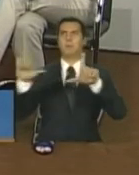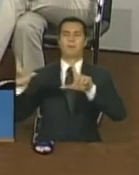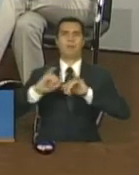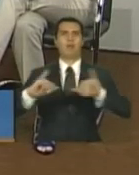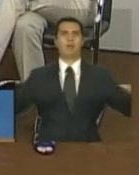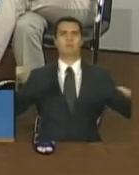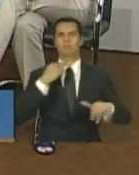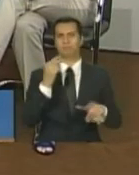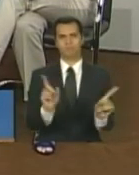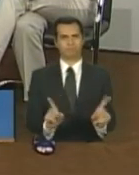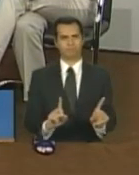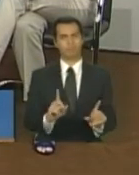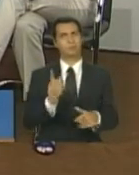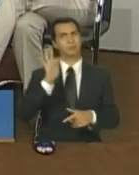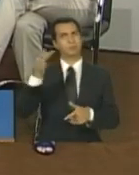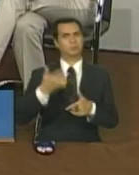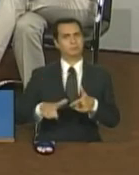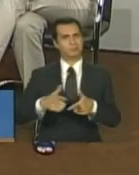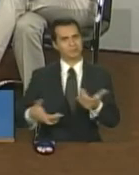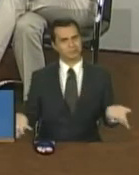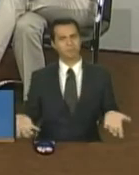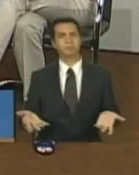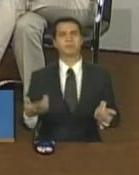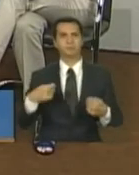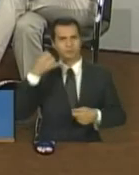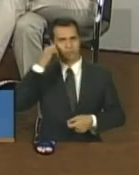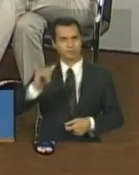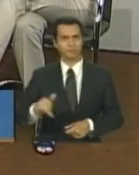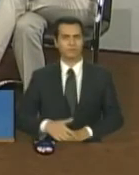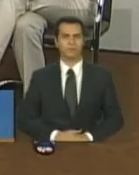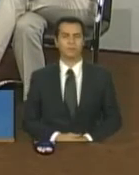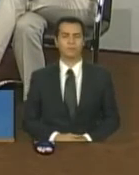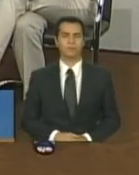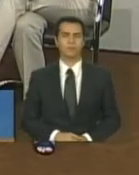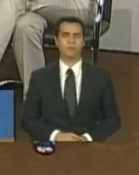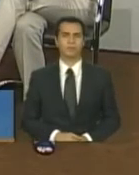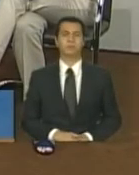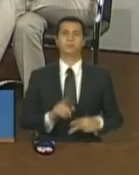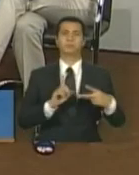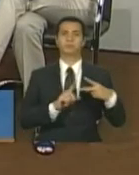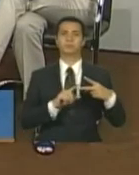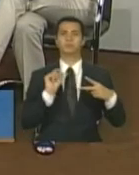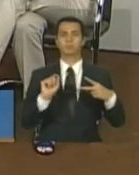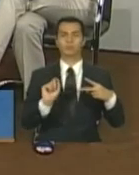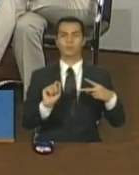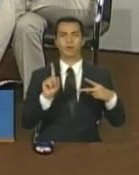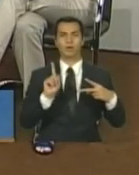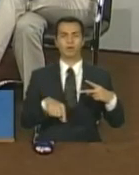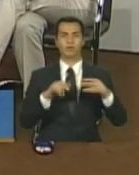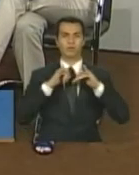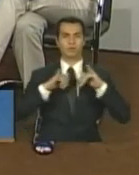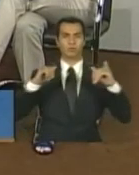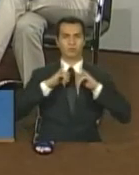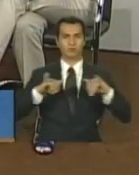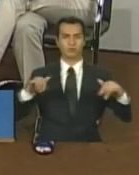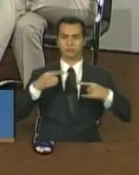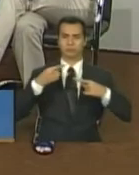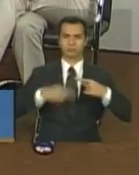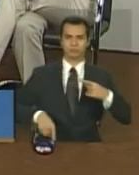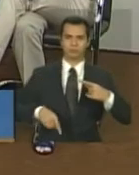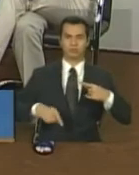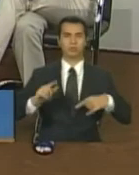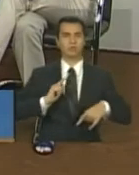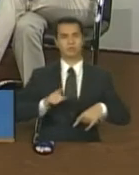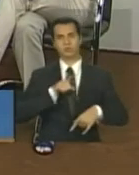um segundo apontamento muito recorrente e também muito importante diz respeito à divergência de informações entre o